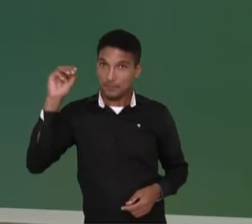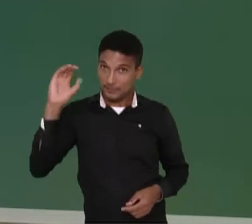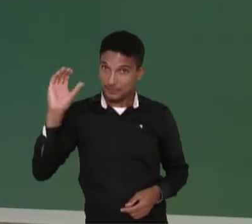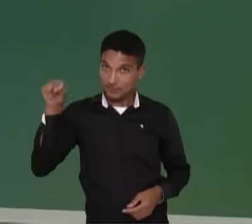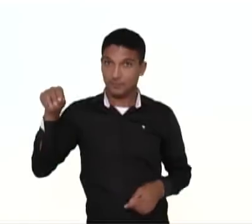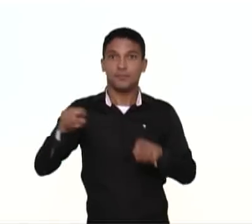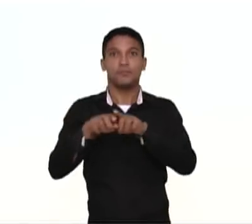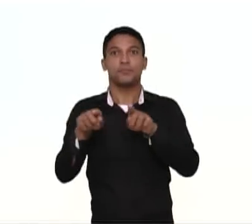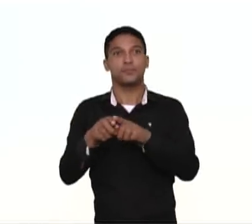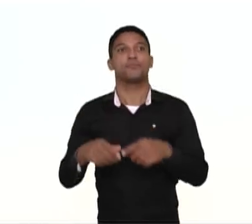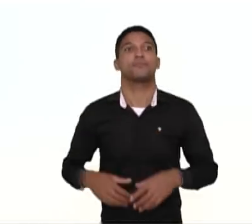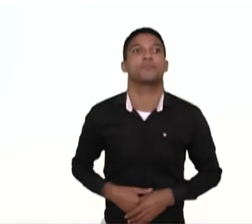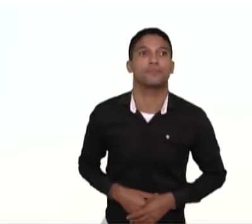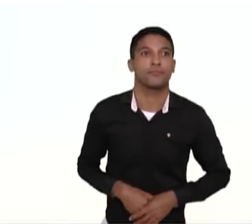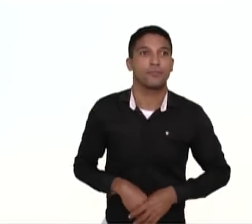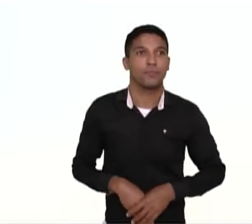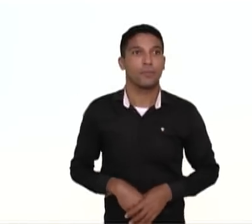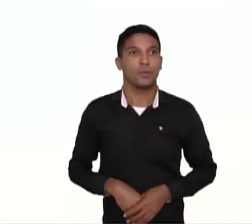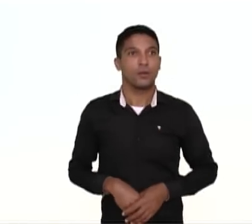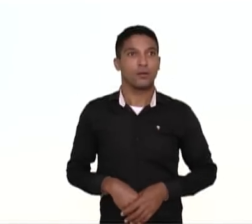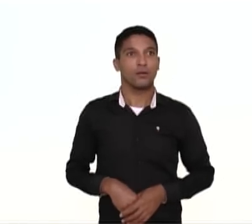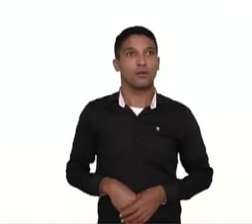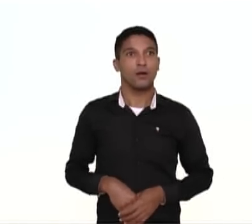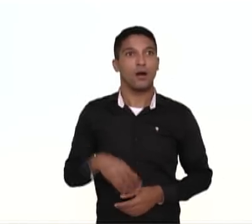substituições. Então, eu tenho